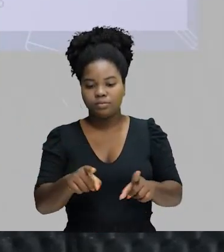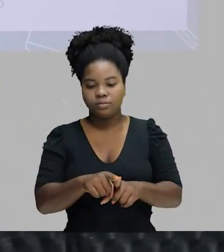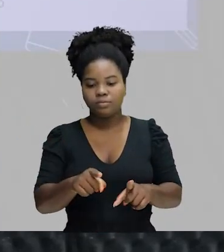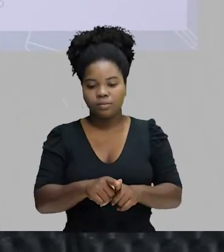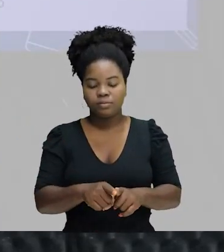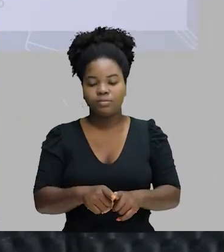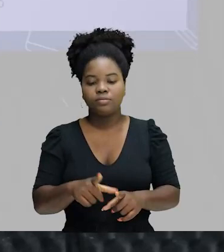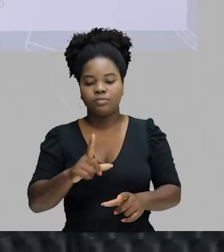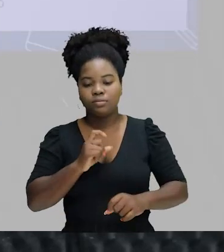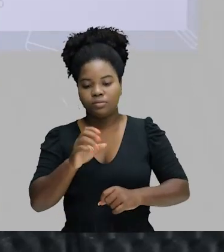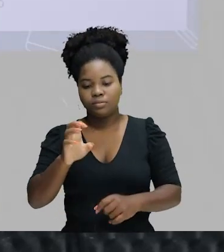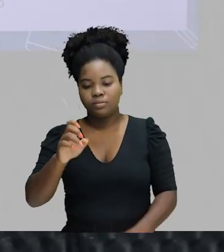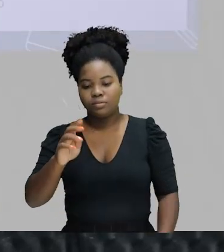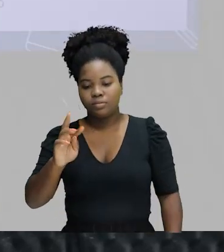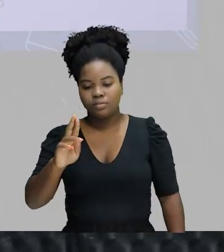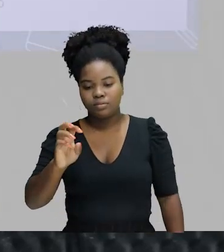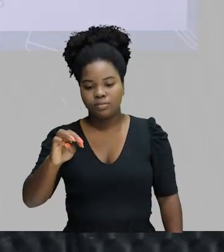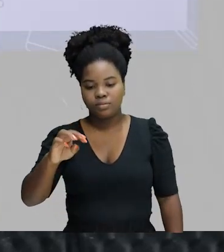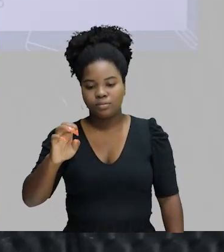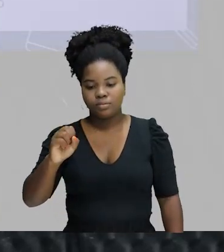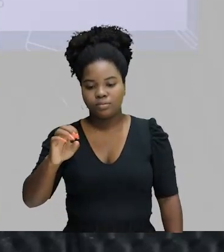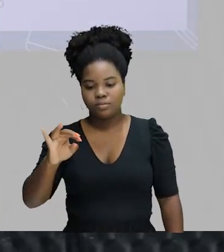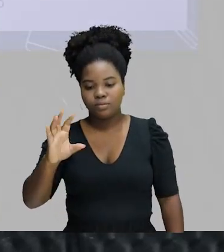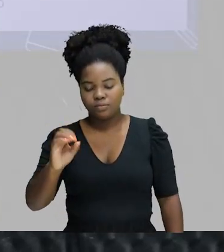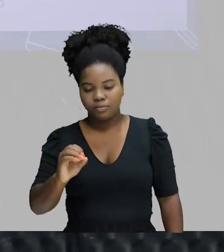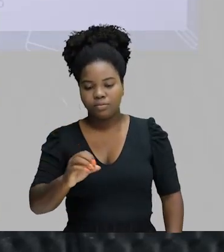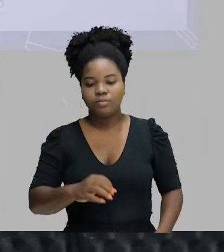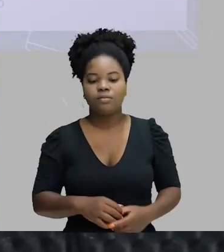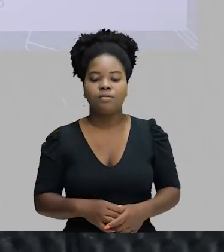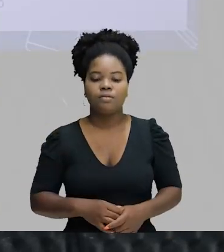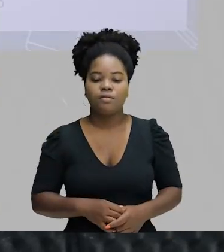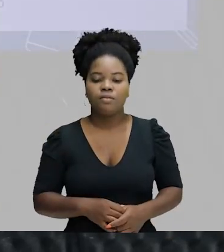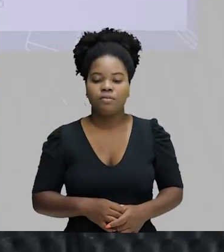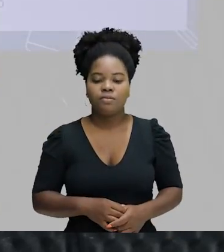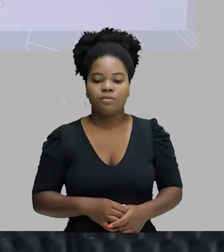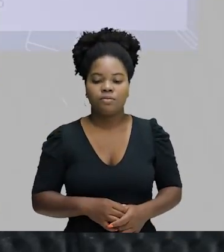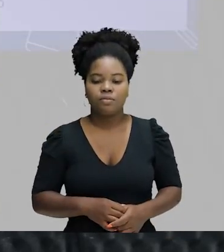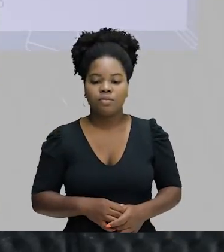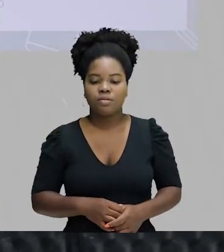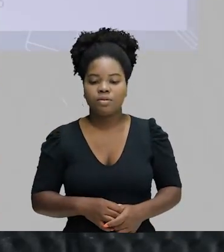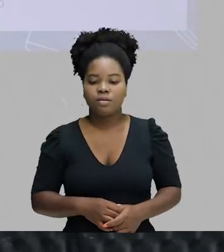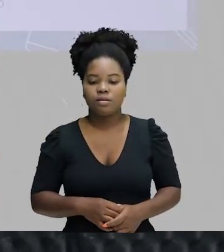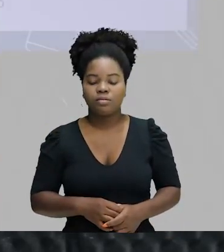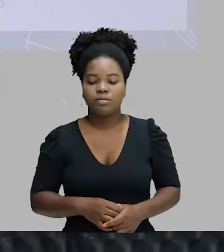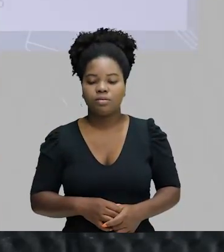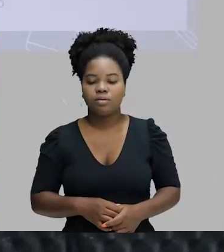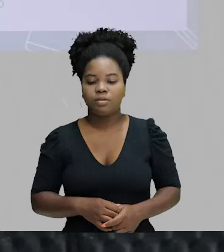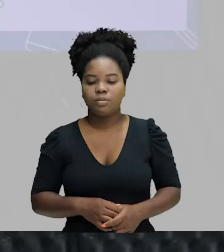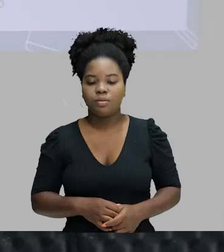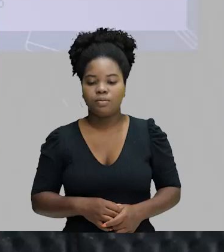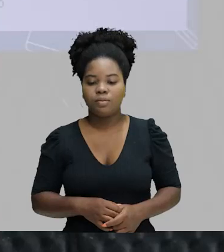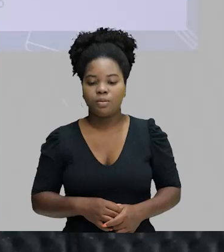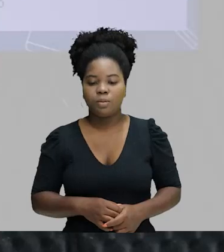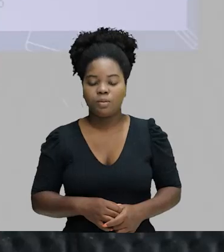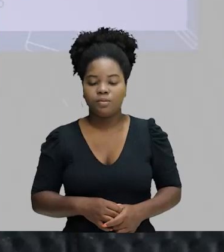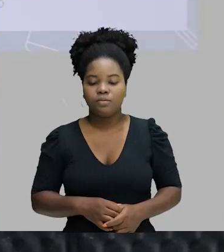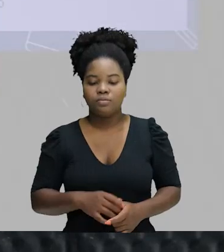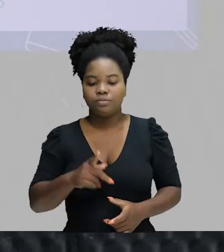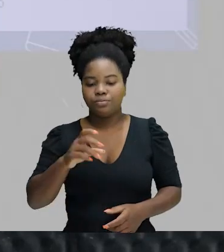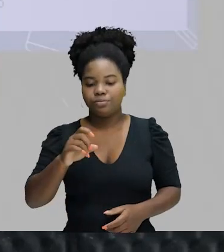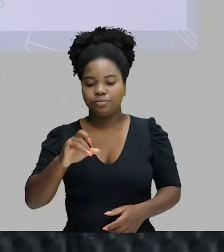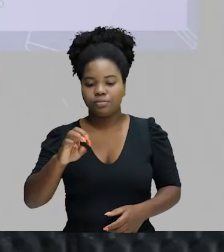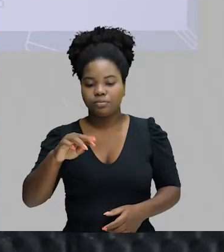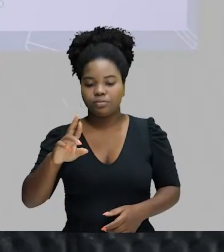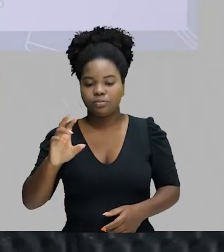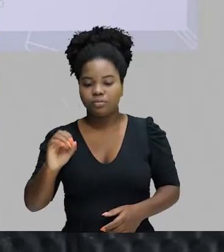eletrodomésticos. Então, aquele plástico dos elétrons é o polipropileno, porque eu falei, os